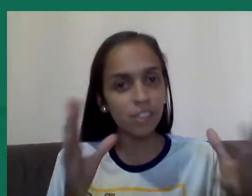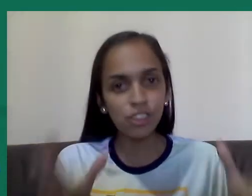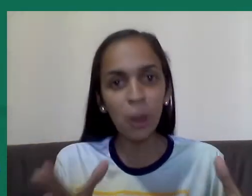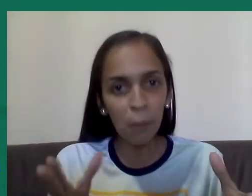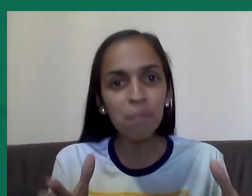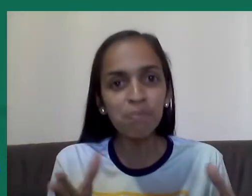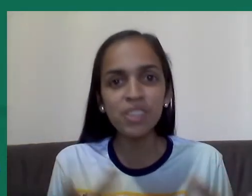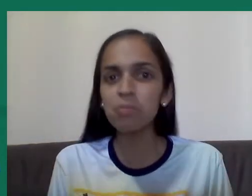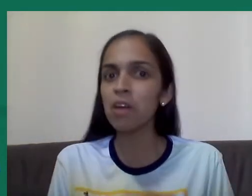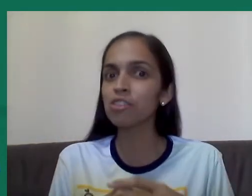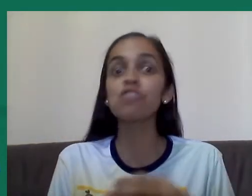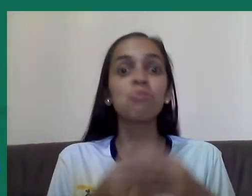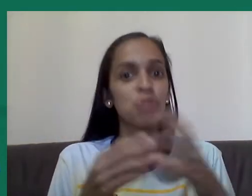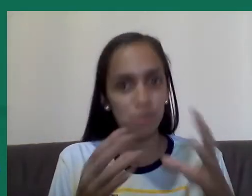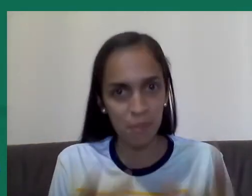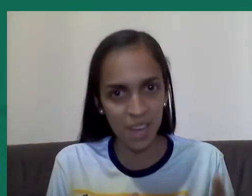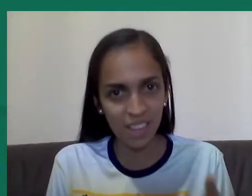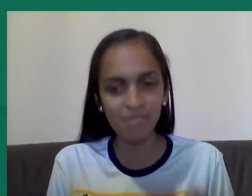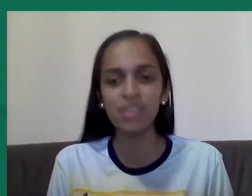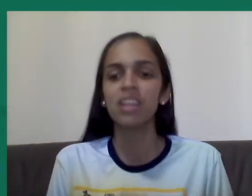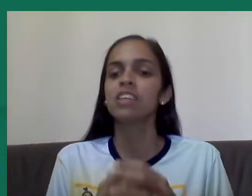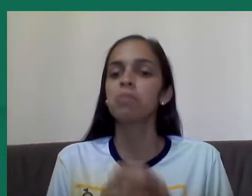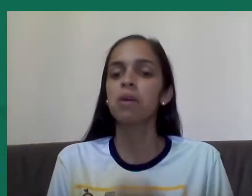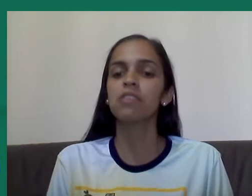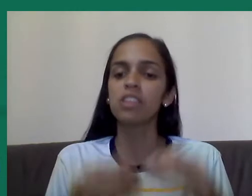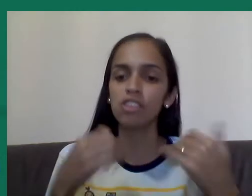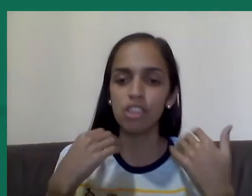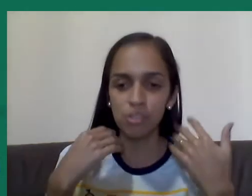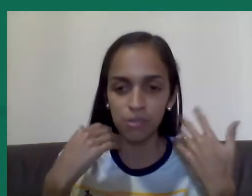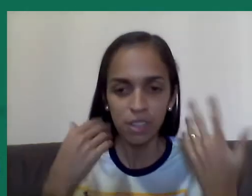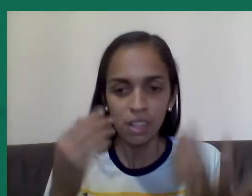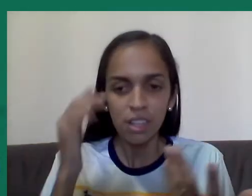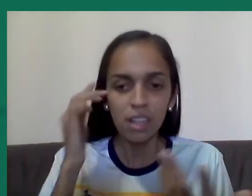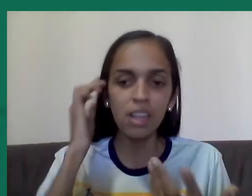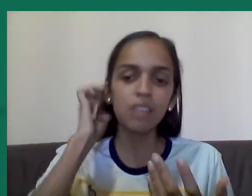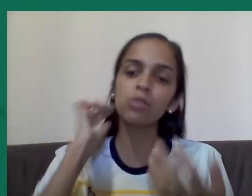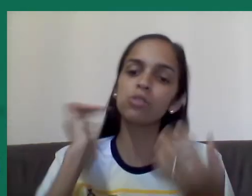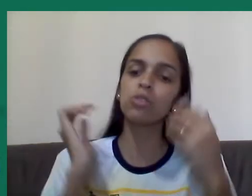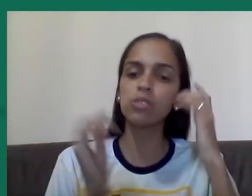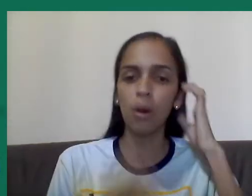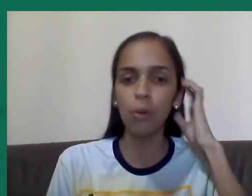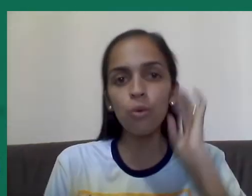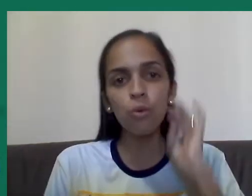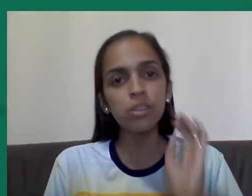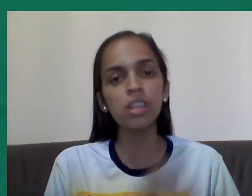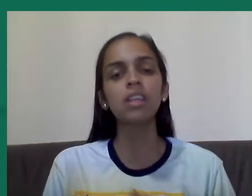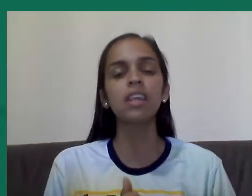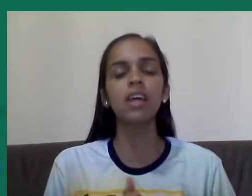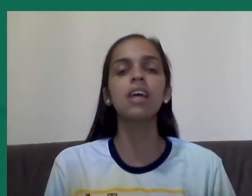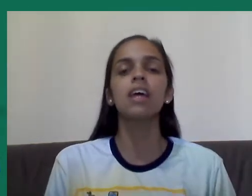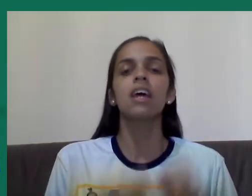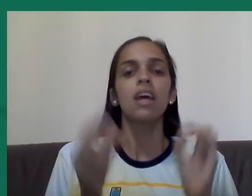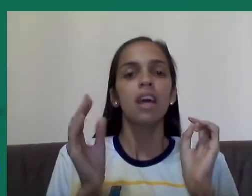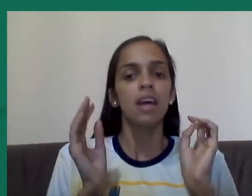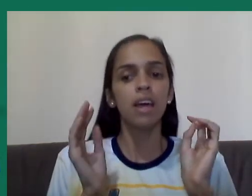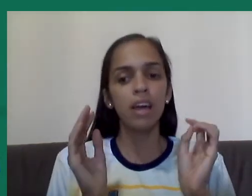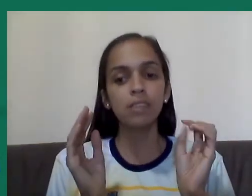Como é que vocês estão? Espero que estejam muito bem, espero que vocês estejam todos com saúde,